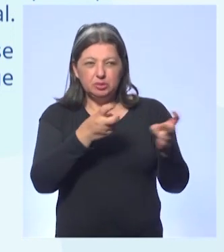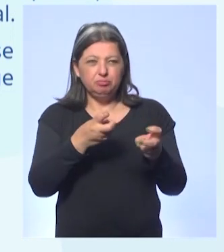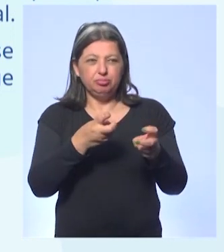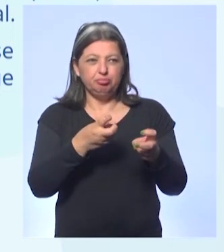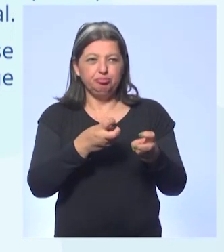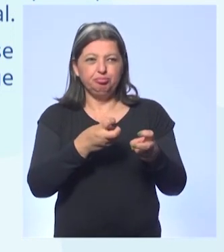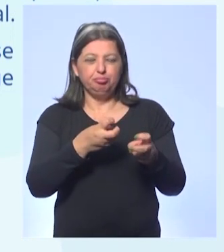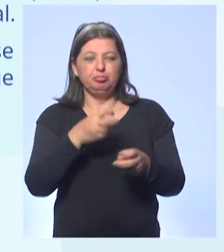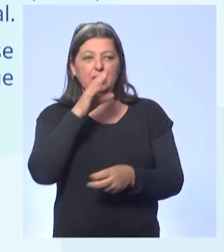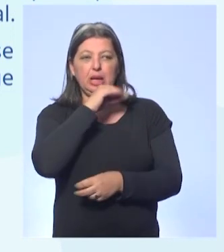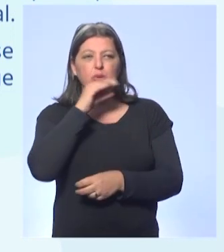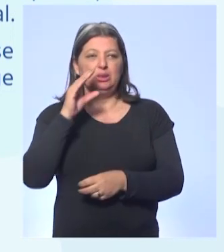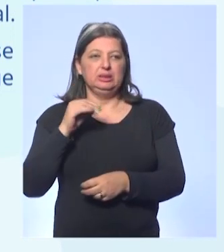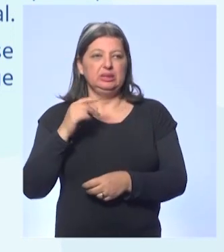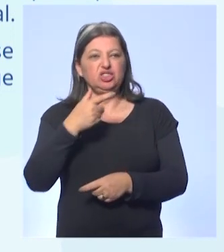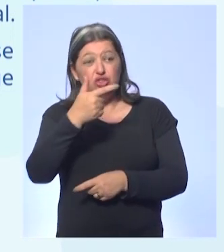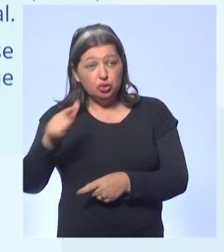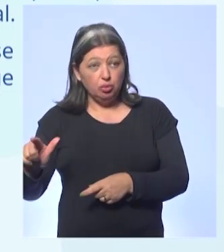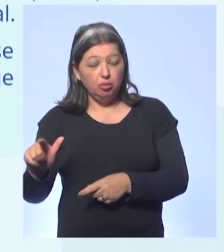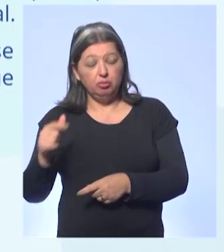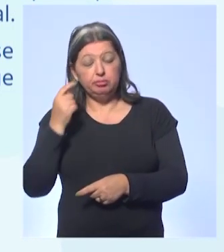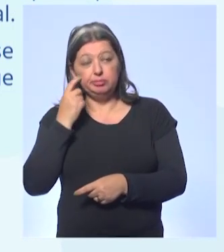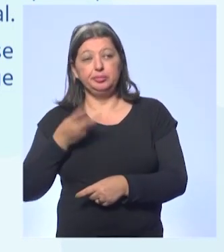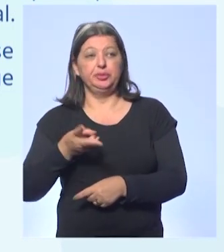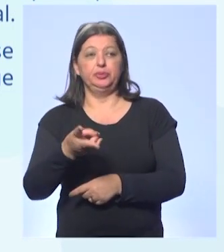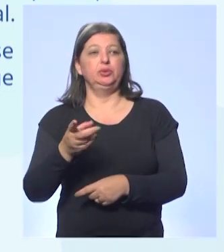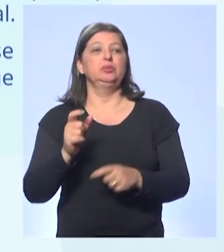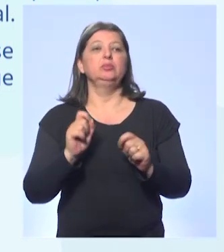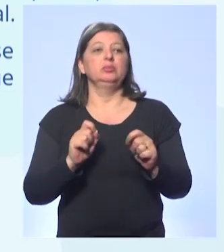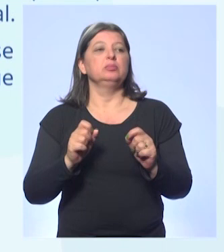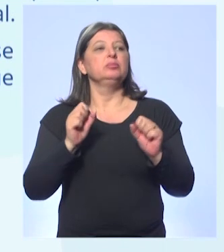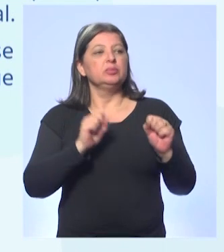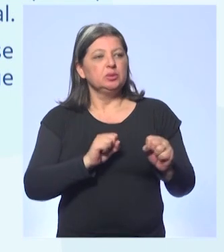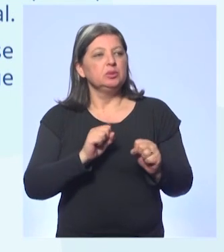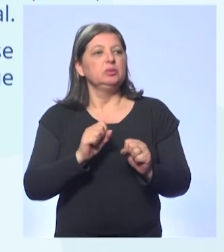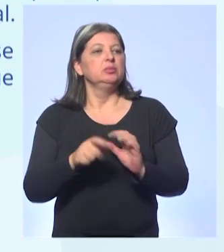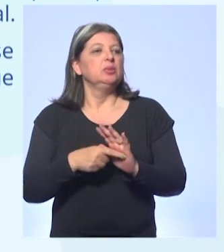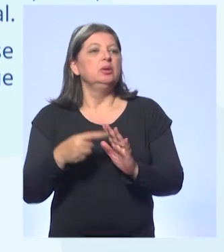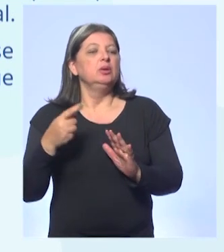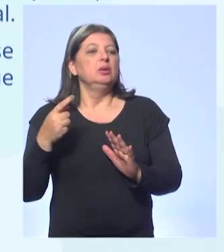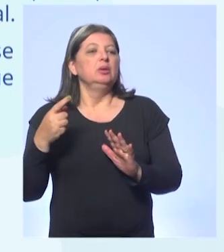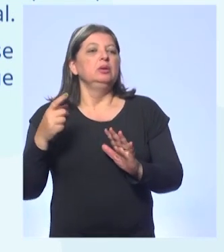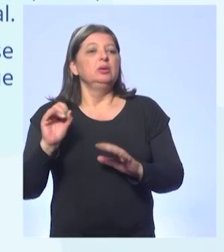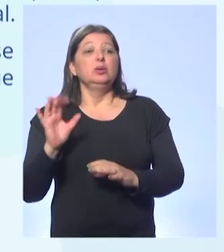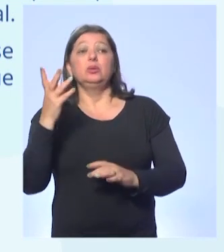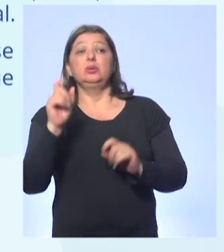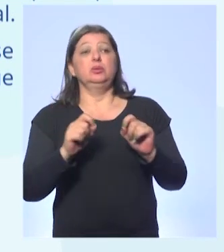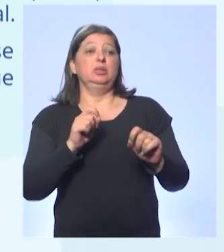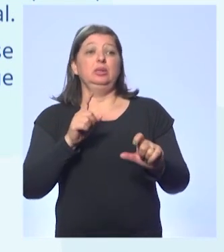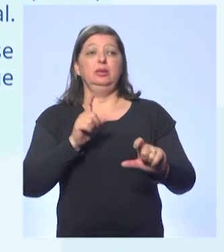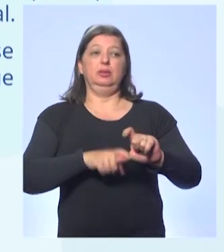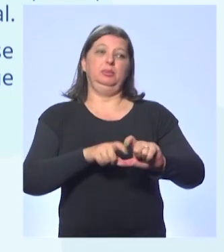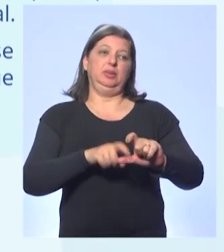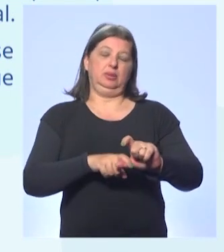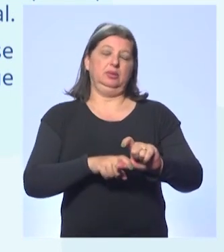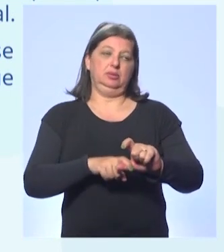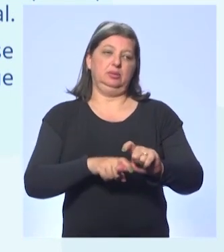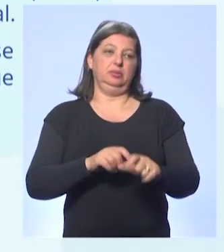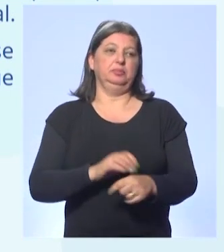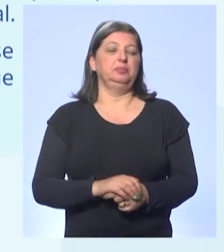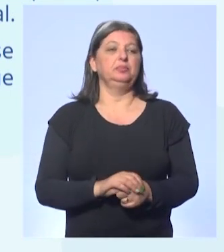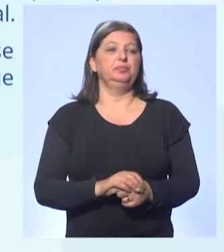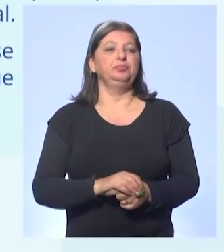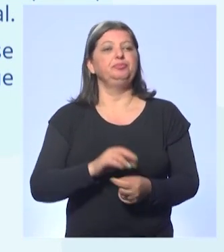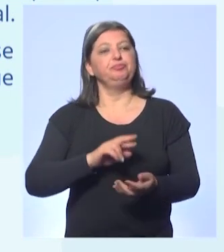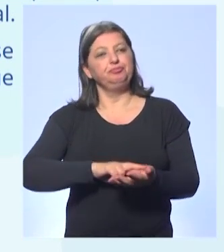ficaria horroroso. E a gente continua. O que pode ser considerado por mais uma possível causa de sua dependência. Dessa forma, aspectos como